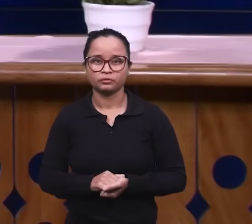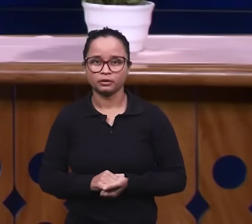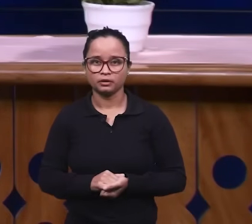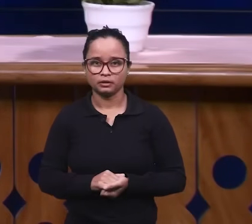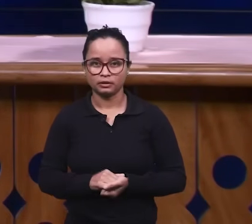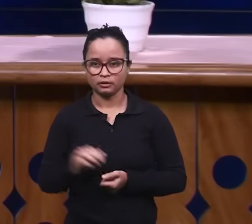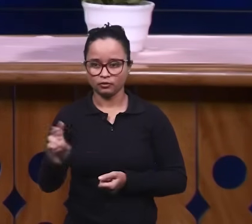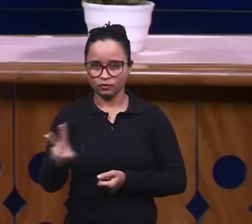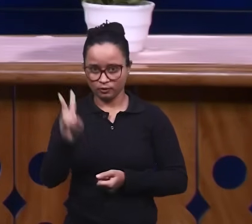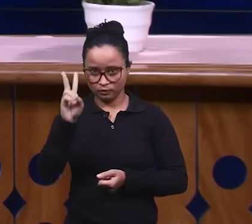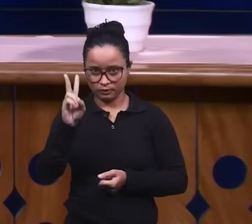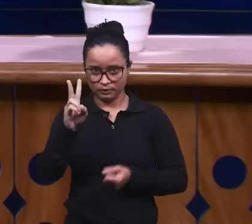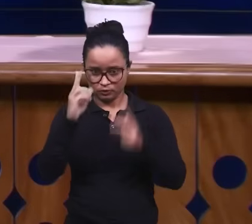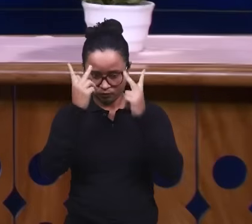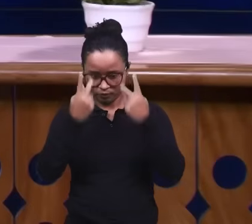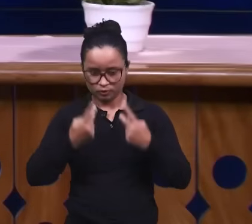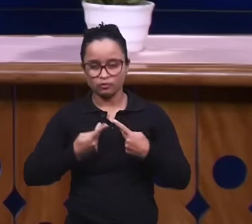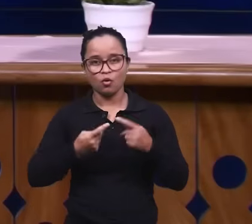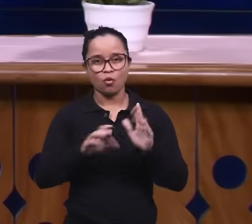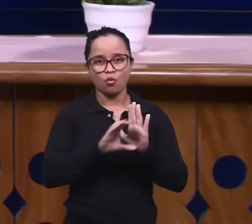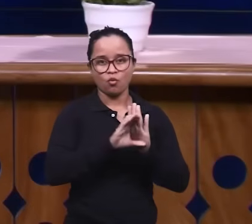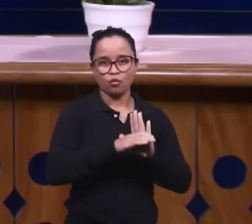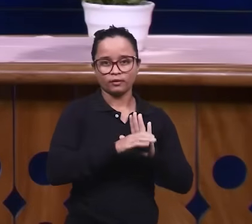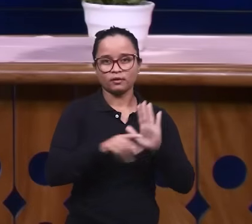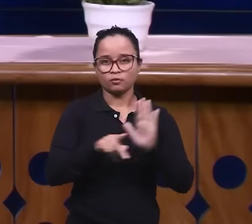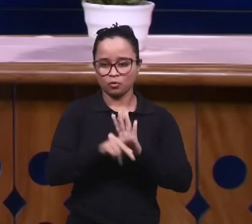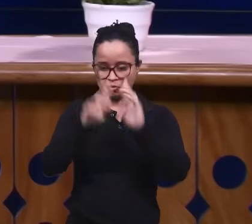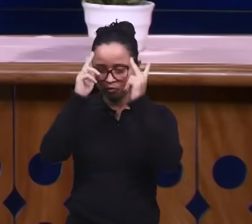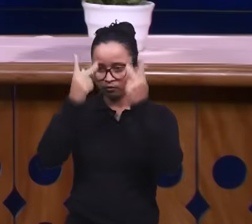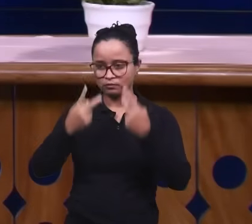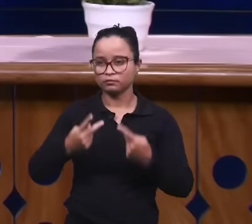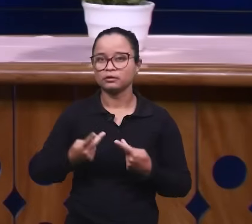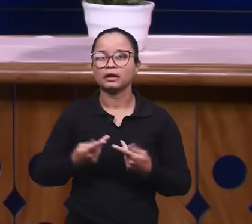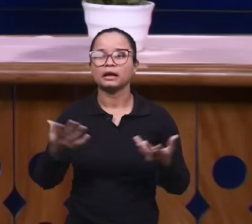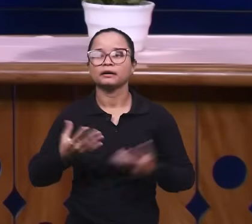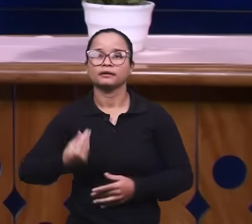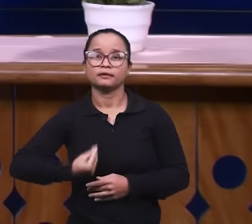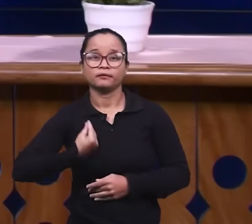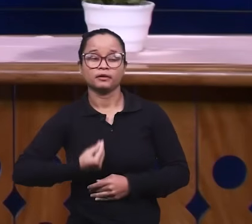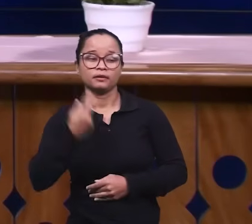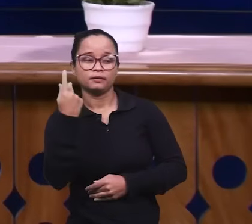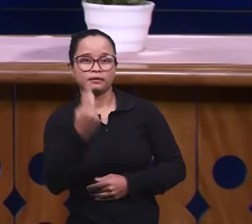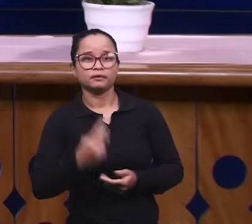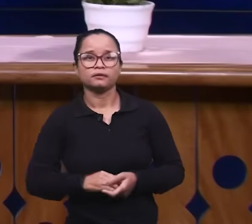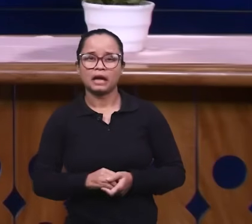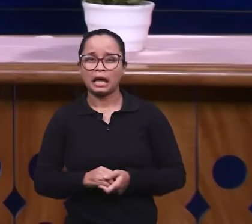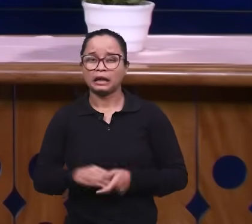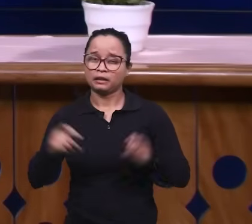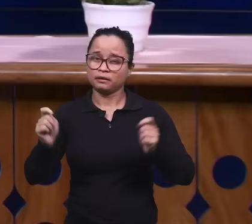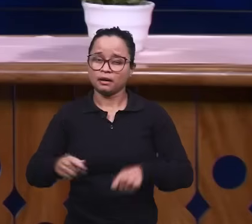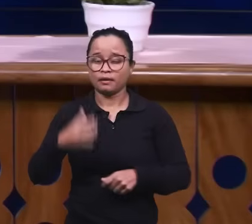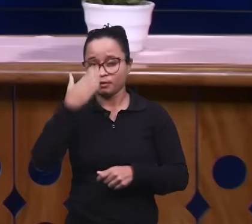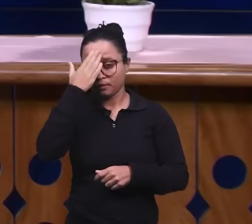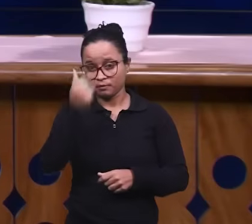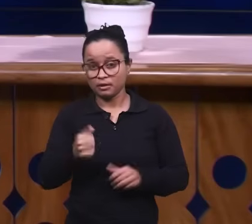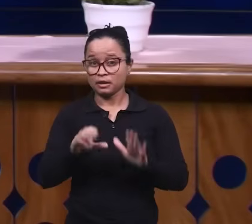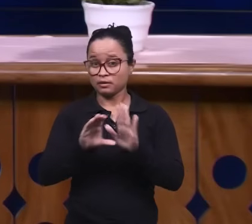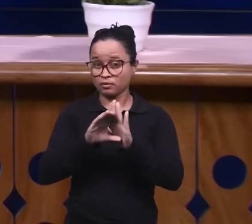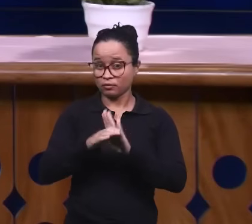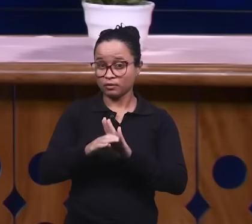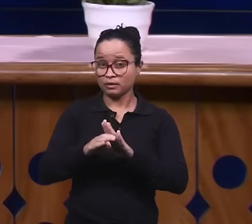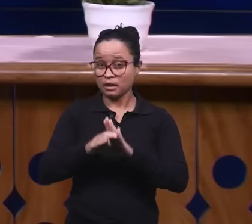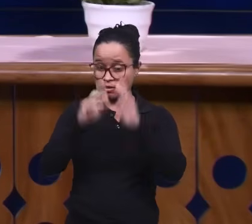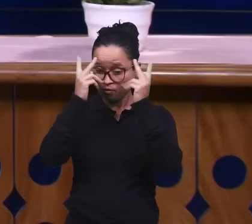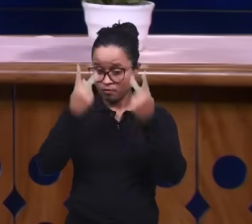Os valores humanos, os conceitos humanos entraram na vida dele. Podemos dizer que esses conceitos humanos, a vida